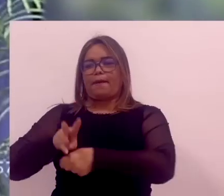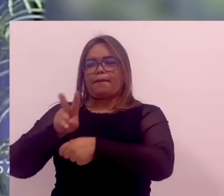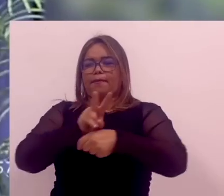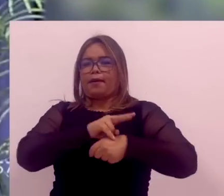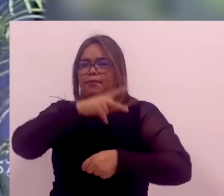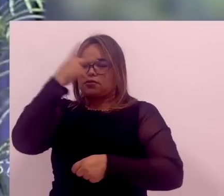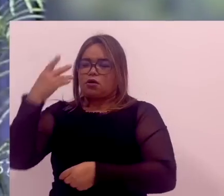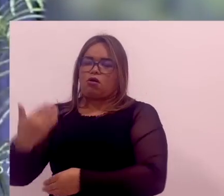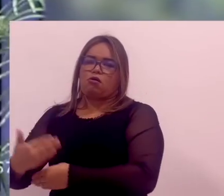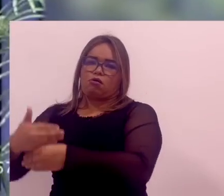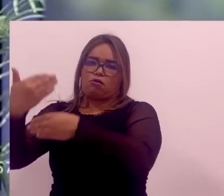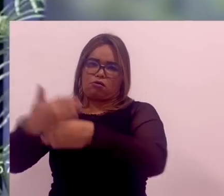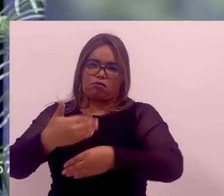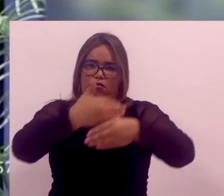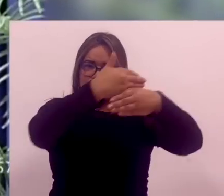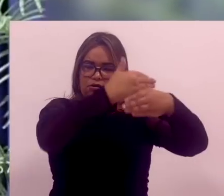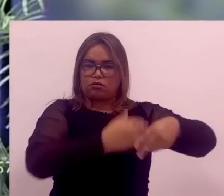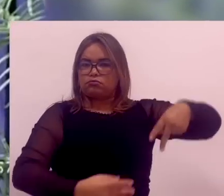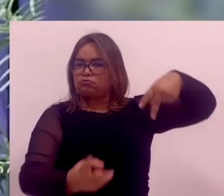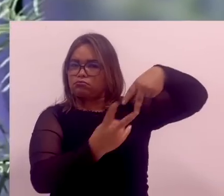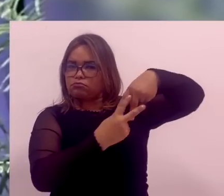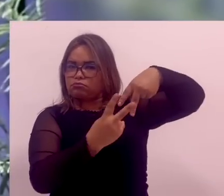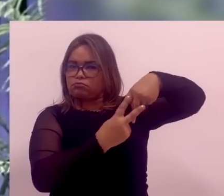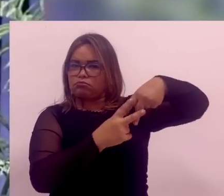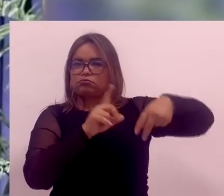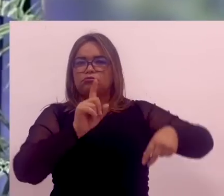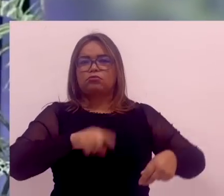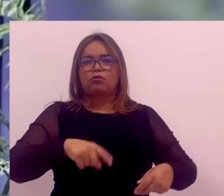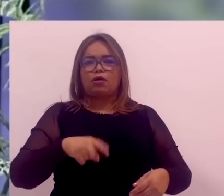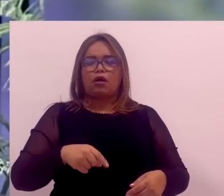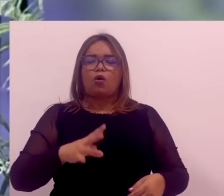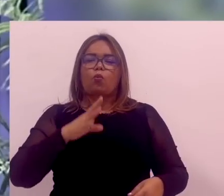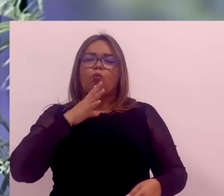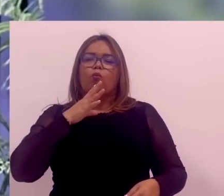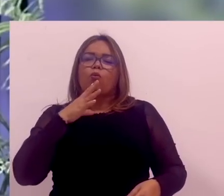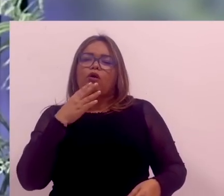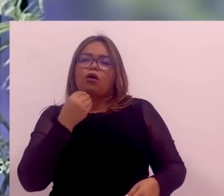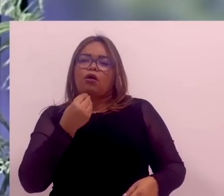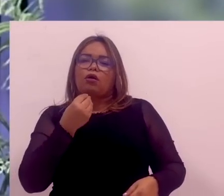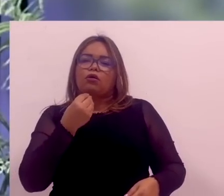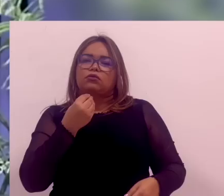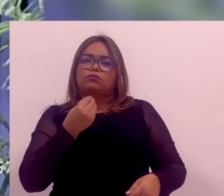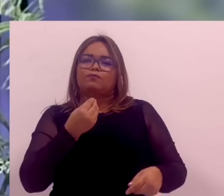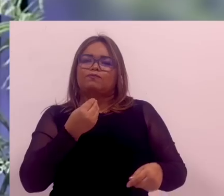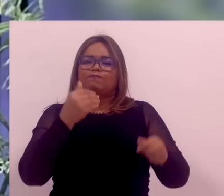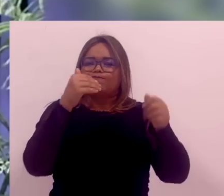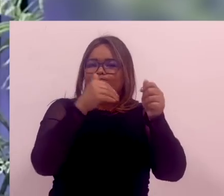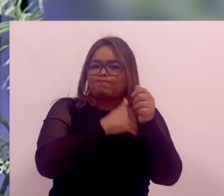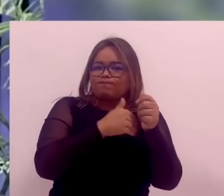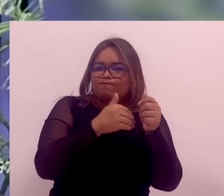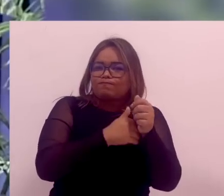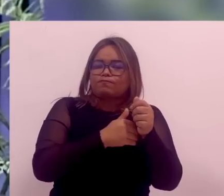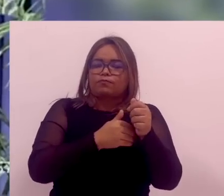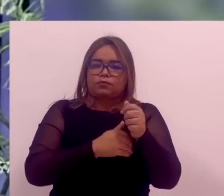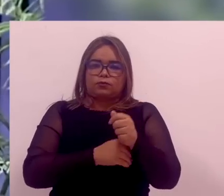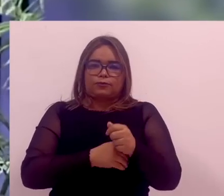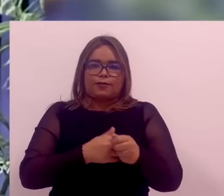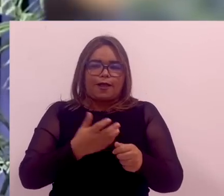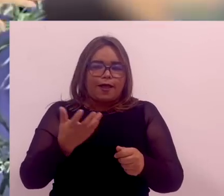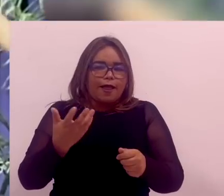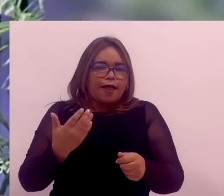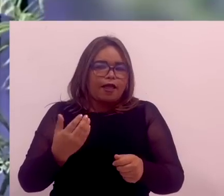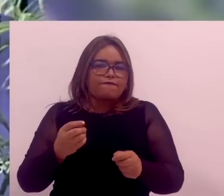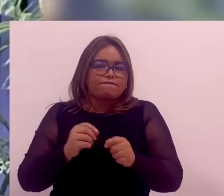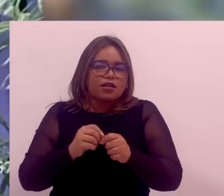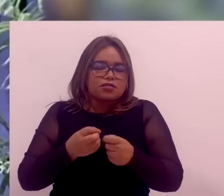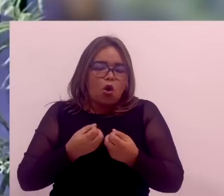os construtores. Então, um maçom nada mais é do que o depositário de um conhecimento oculto, que se preocupa com